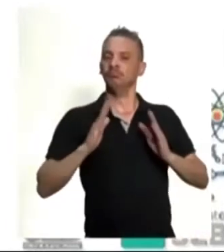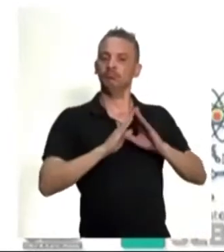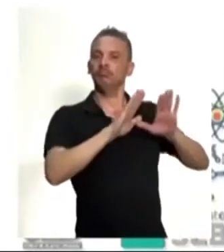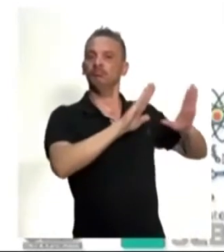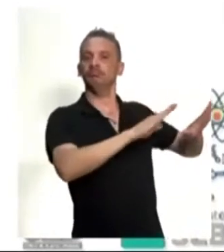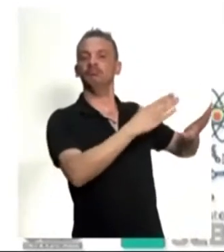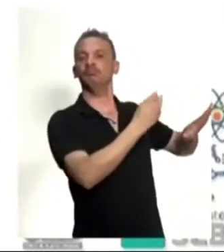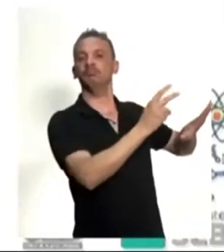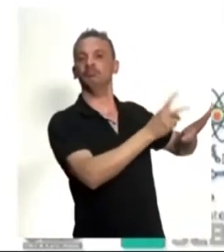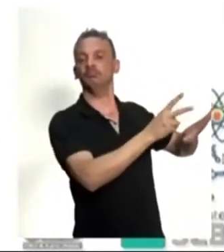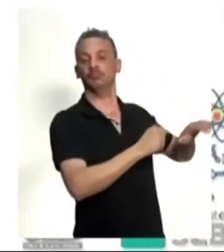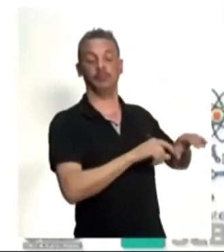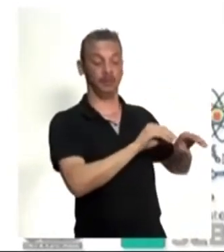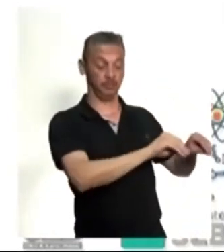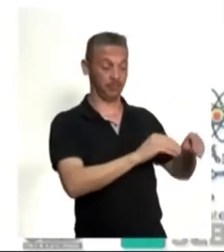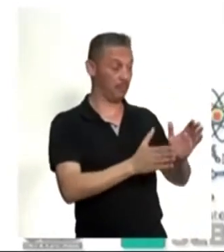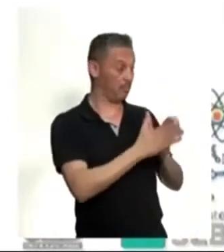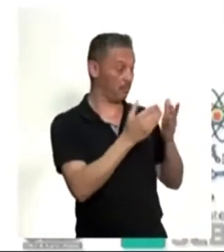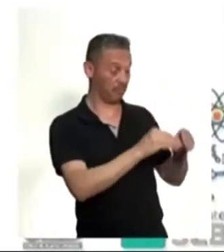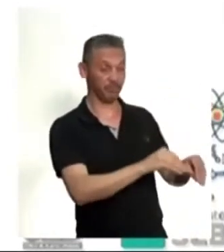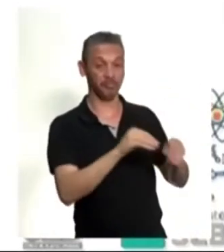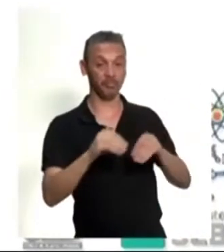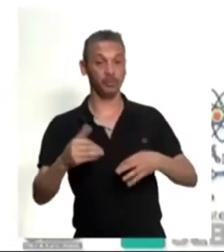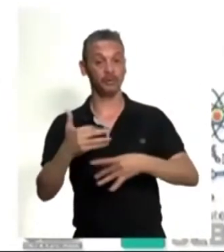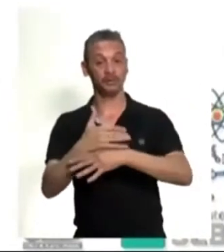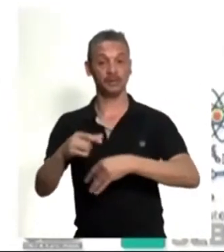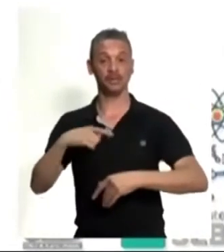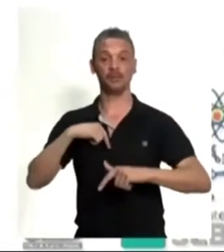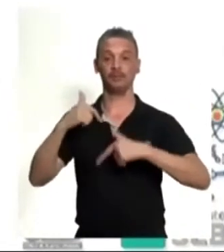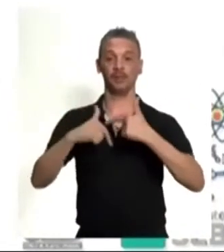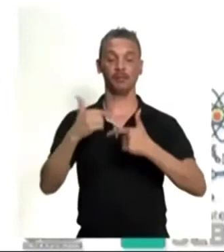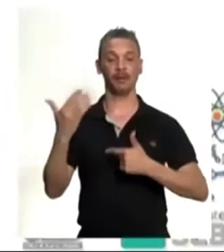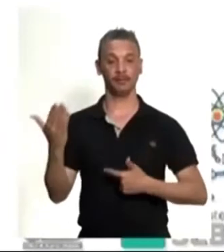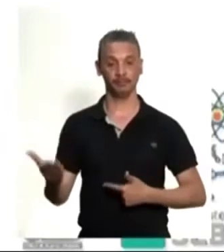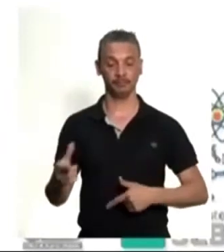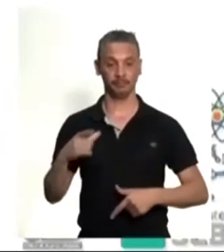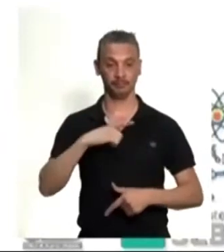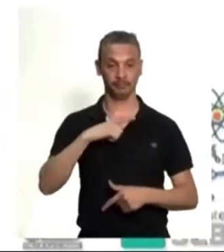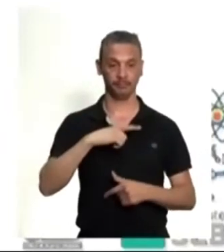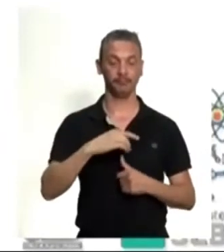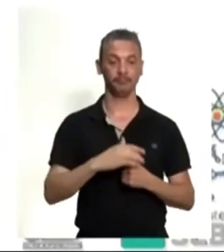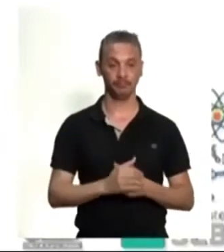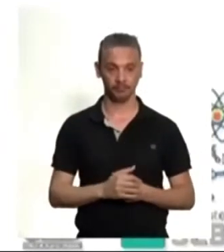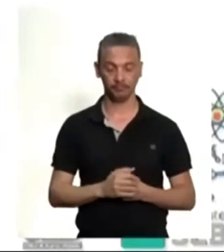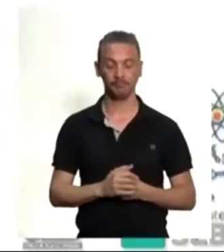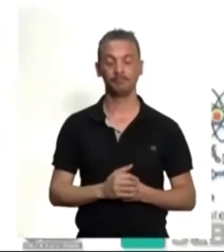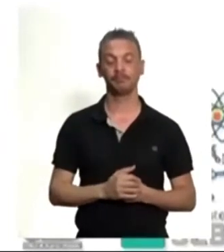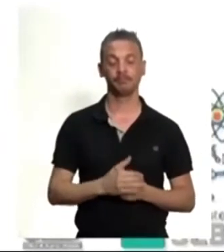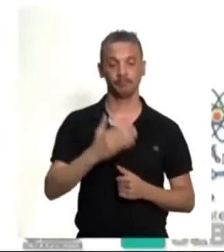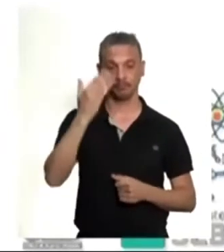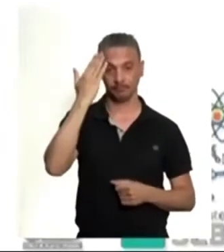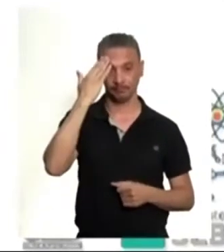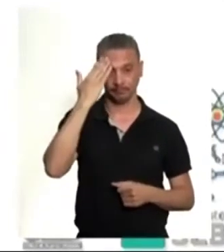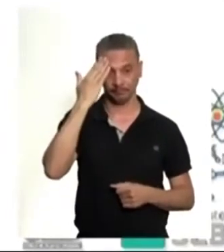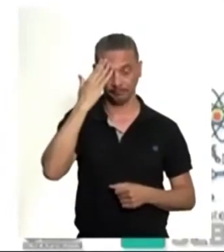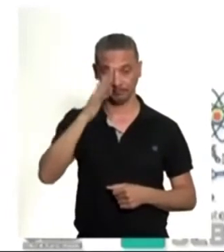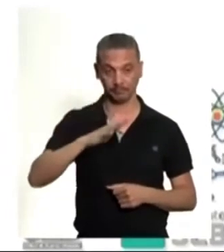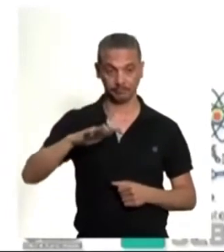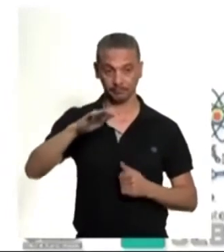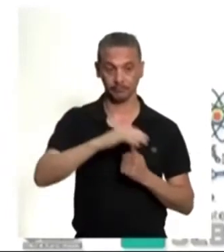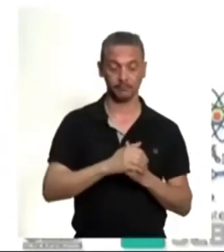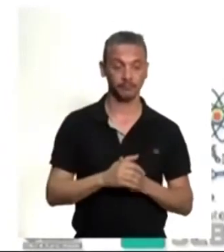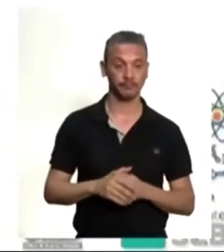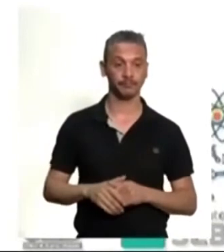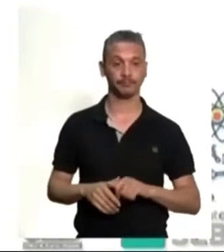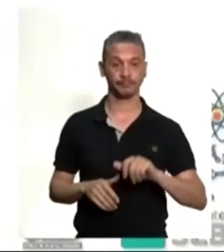terras. Quem saiu foi o trabalhador rural. O proprietário continua concentrando terras e continua no campo.